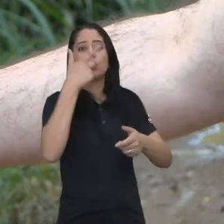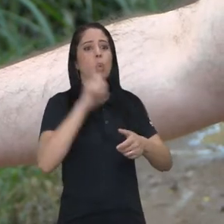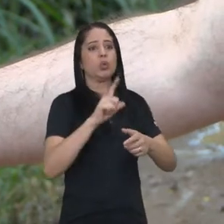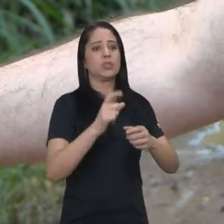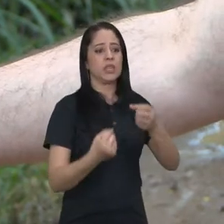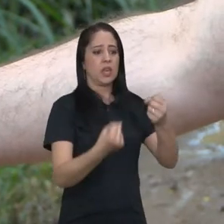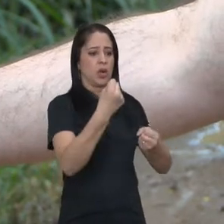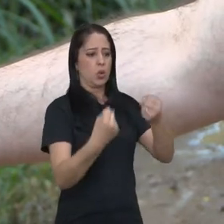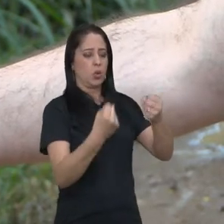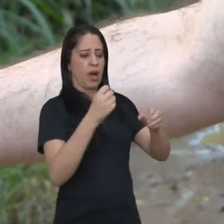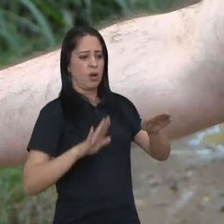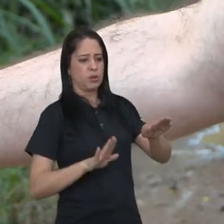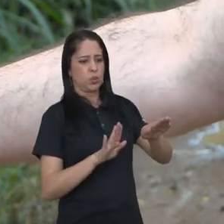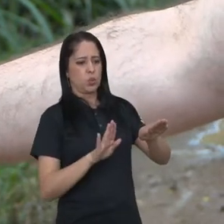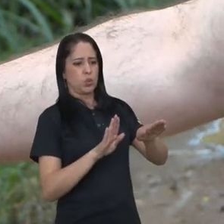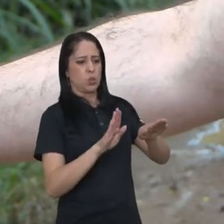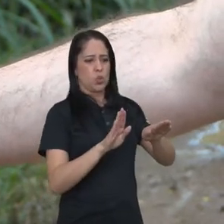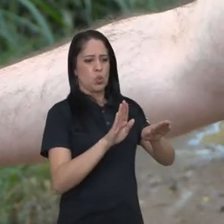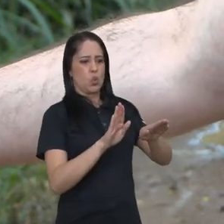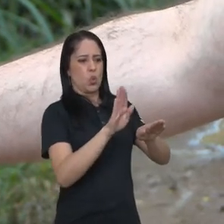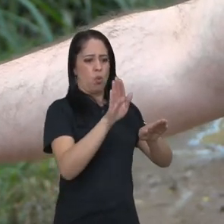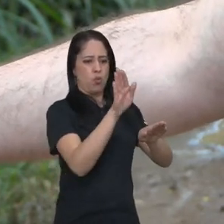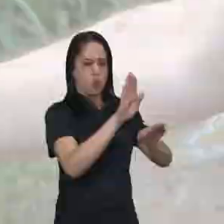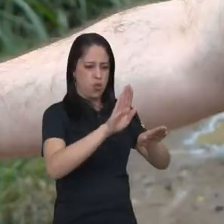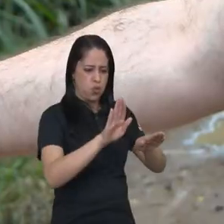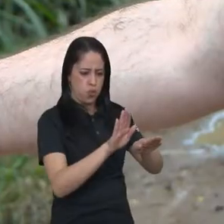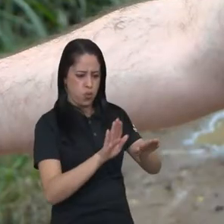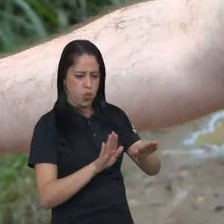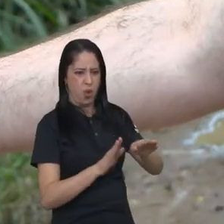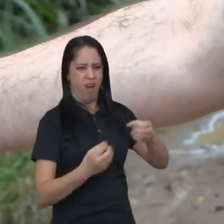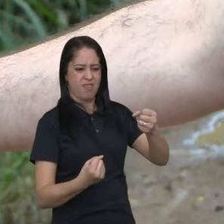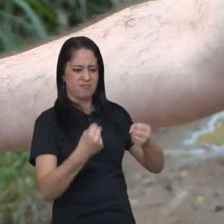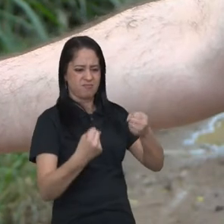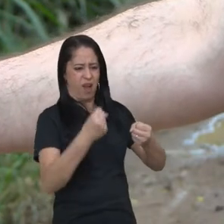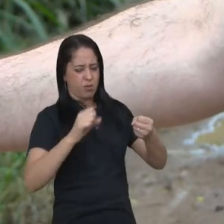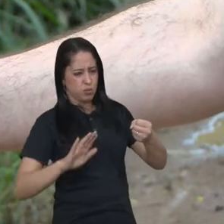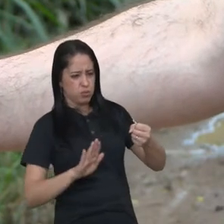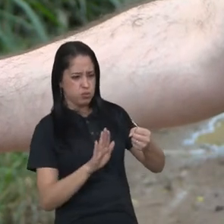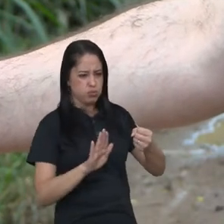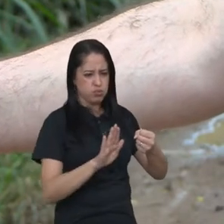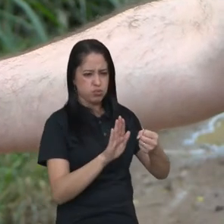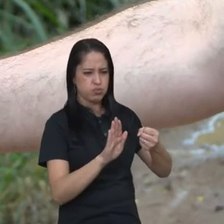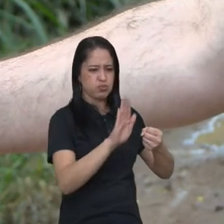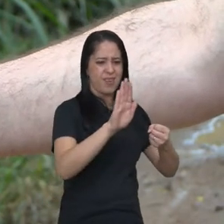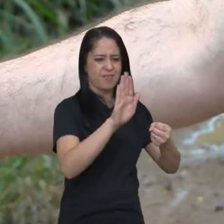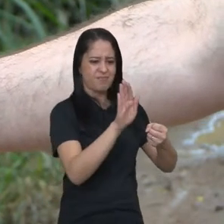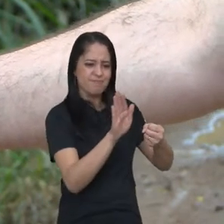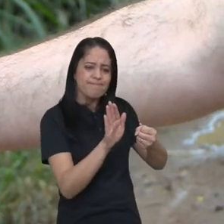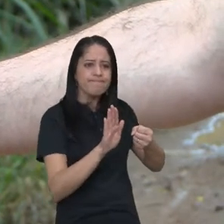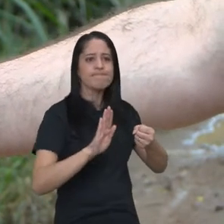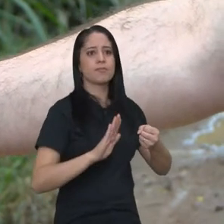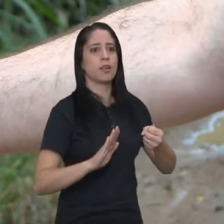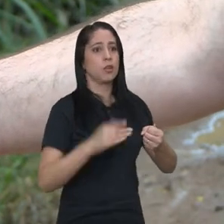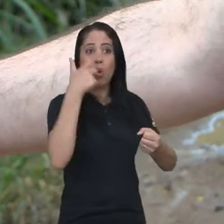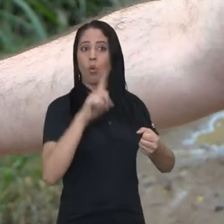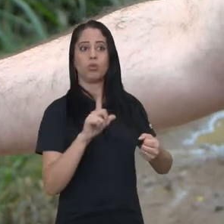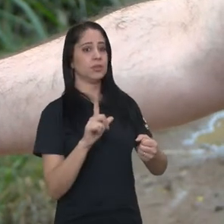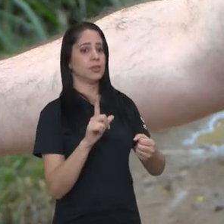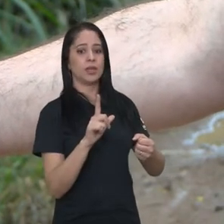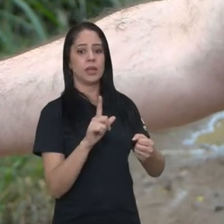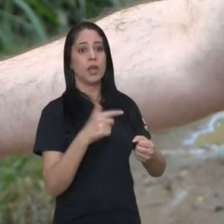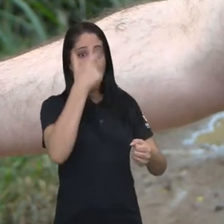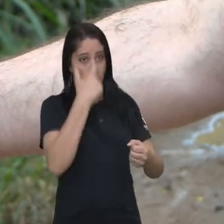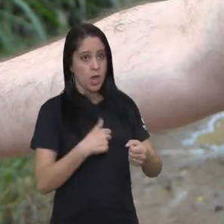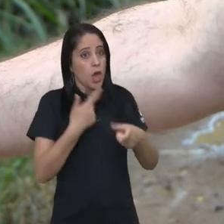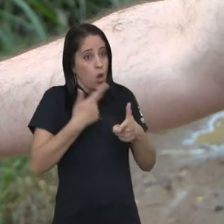consegui subir o carro caiu no buraco depois não podia sair eu mesmo eu não eu não tenho capacidade de subir a subir